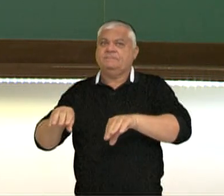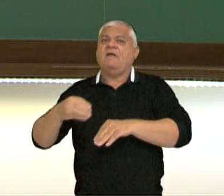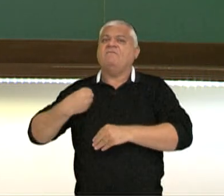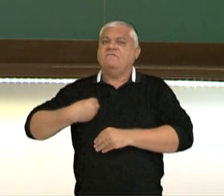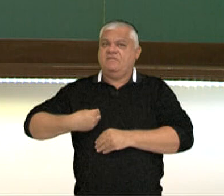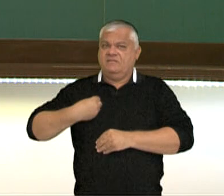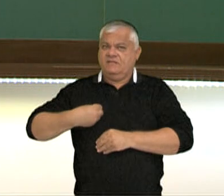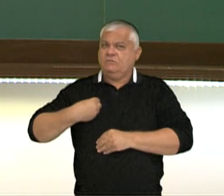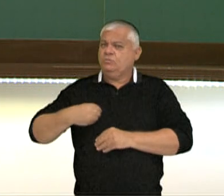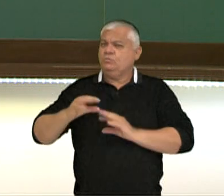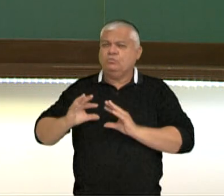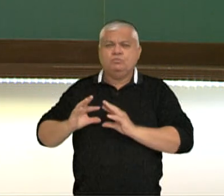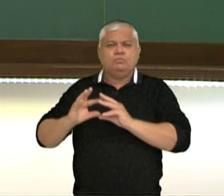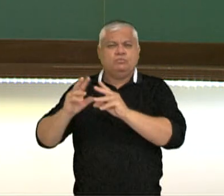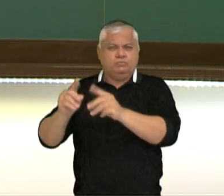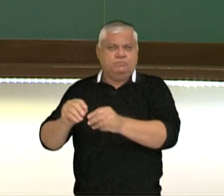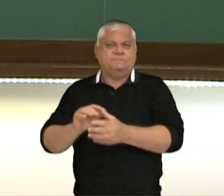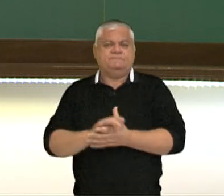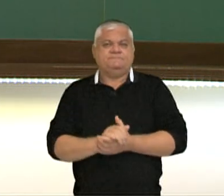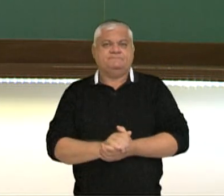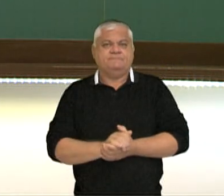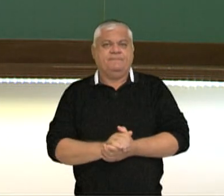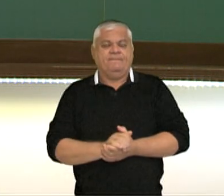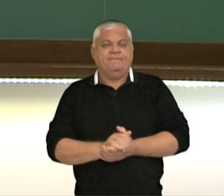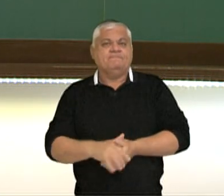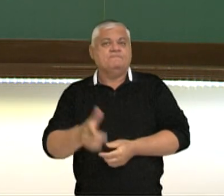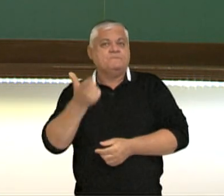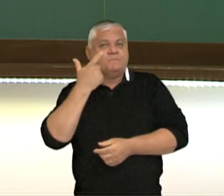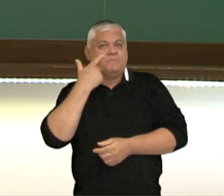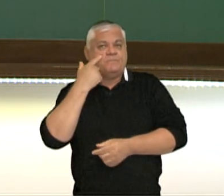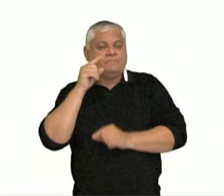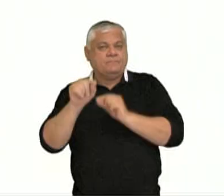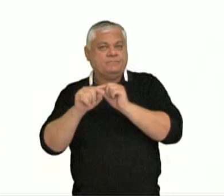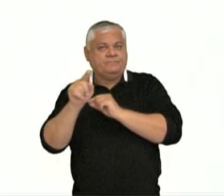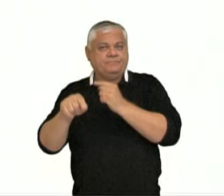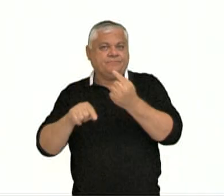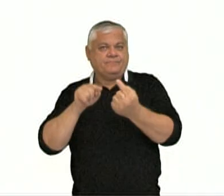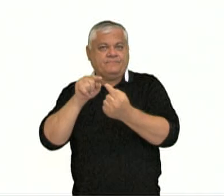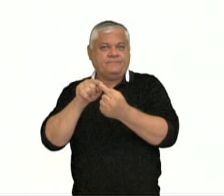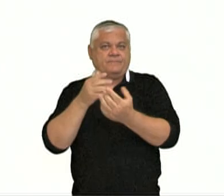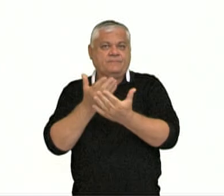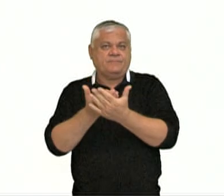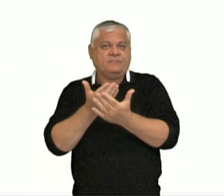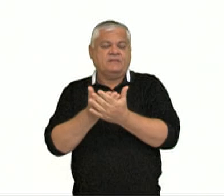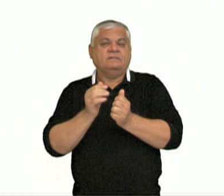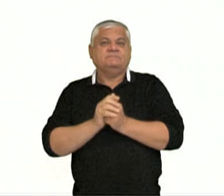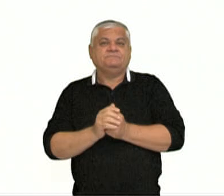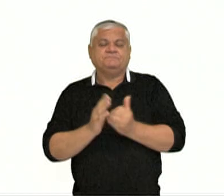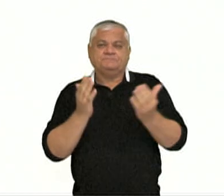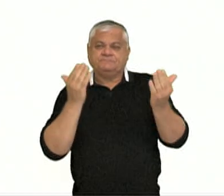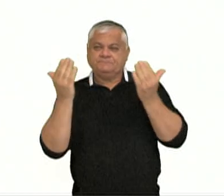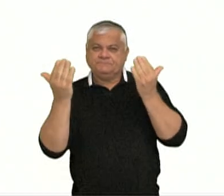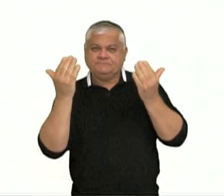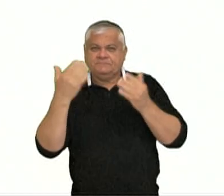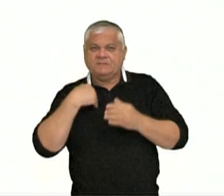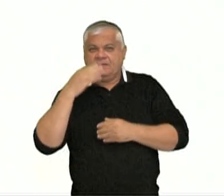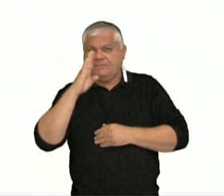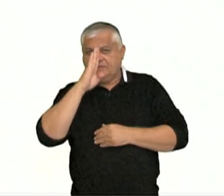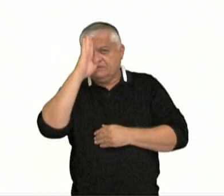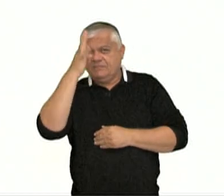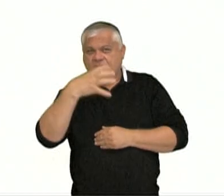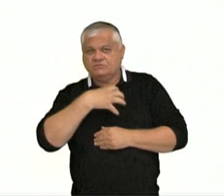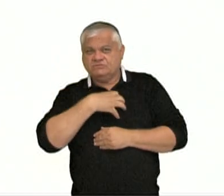em geral do planeta, certo? E aí vamos lá para o objetivo da nossa aula, analisar as principais formas